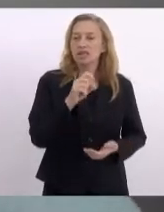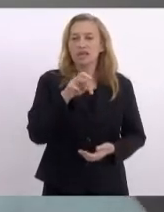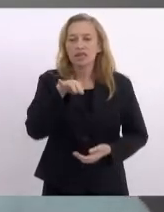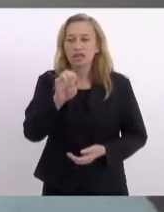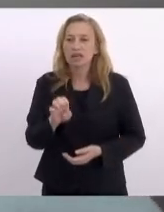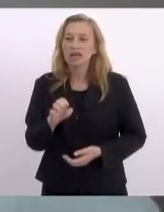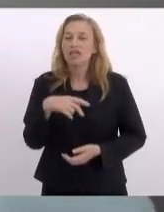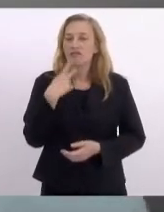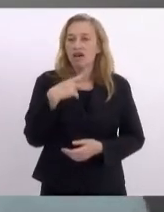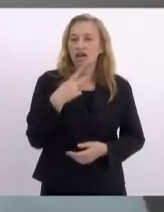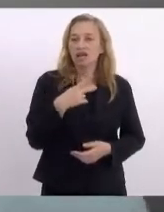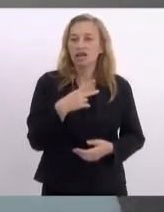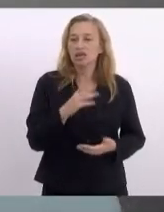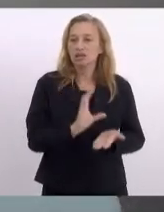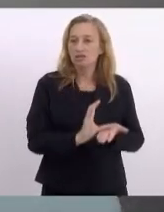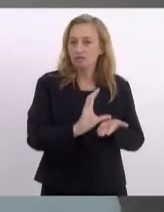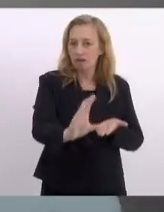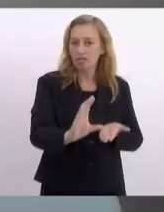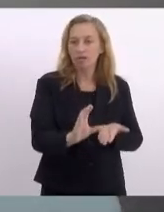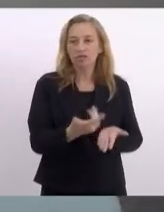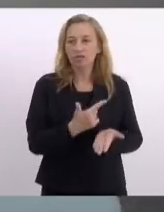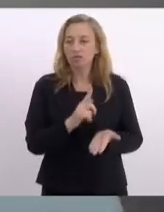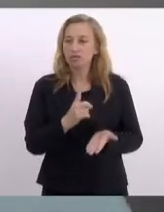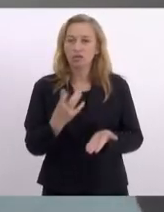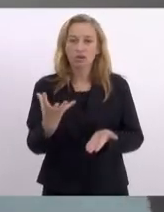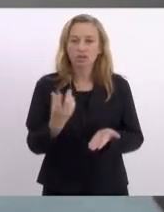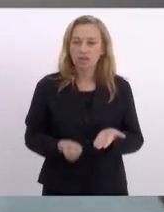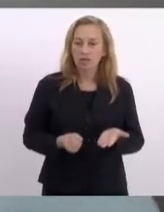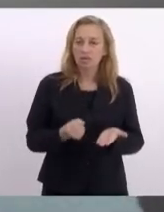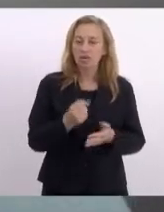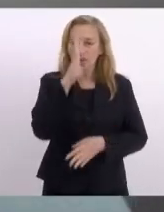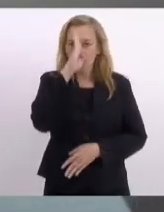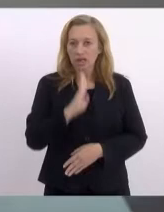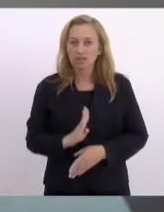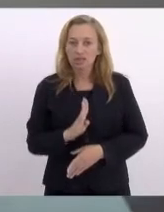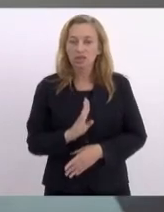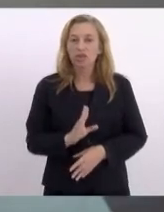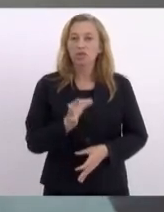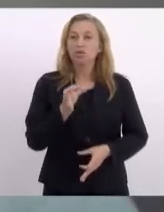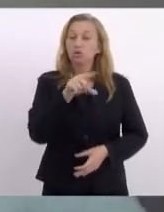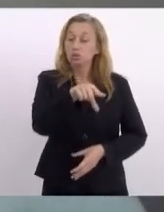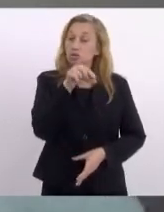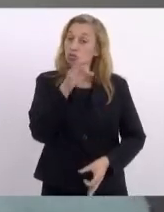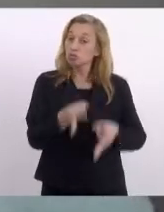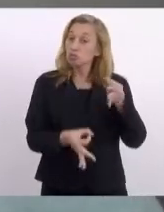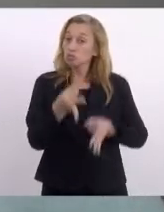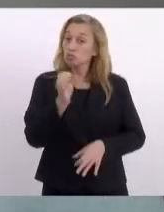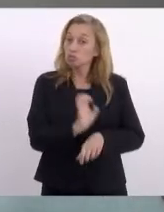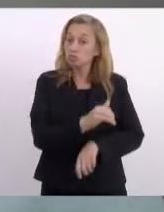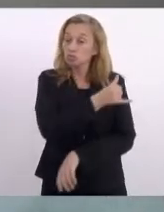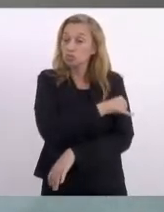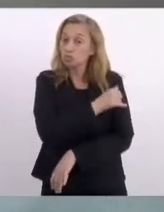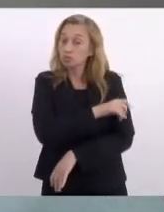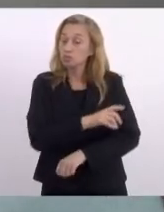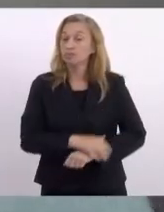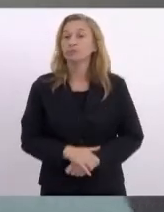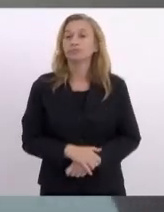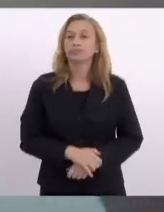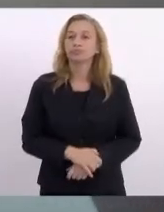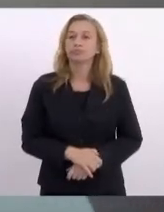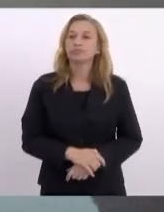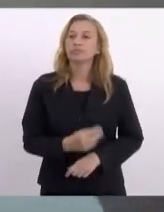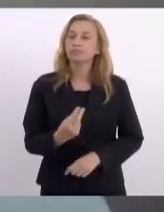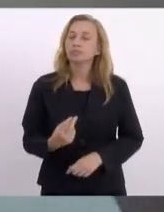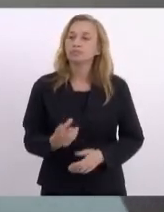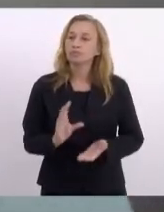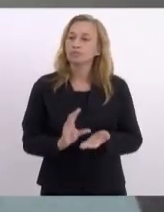os repasses referentes à gratuidade. Existe uma decisão judicial no estado do Rio de Janeiro que considera que o valor